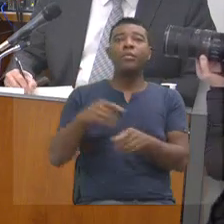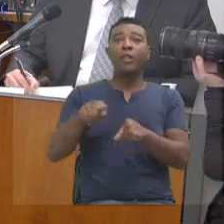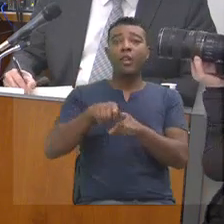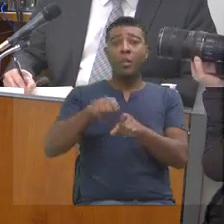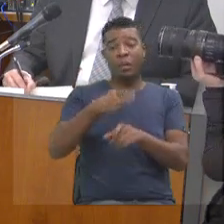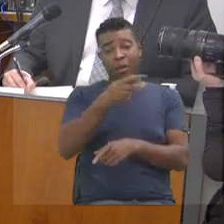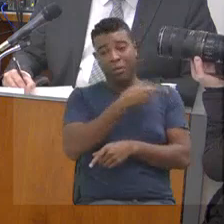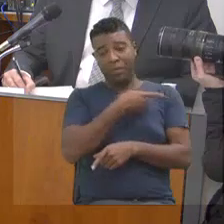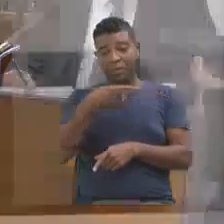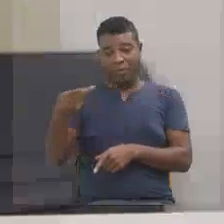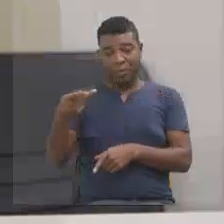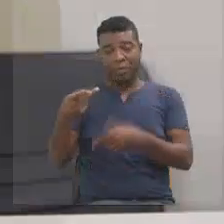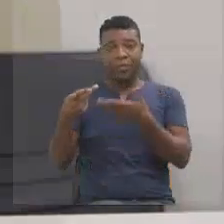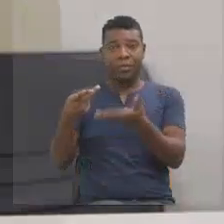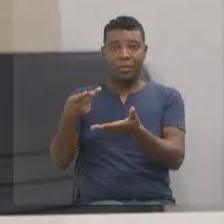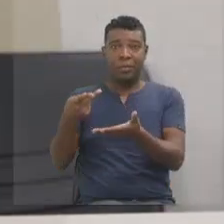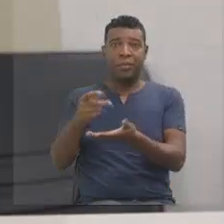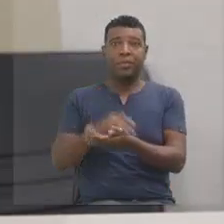Presidente